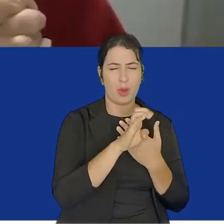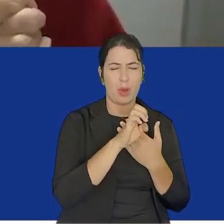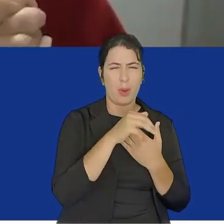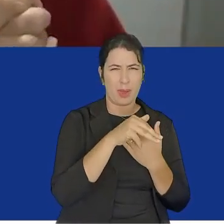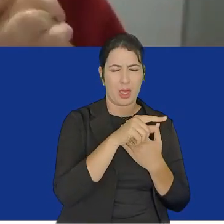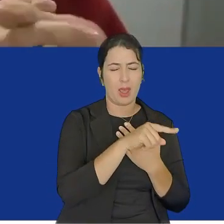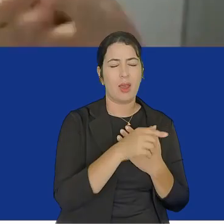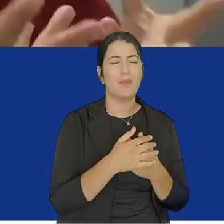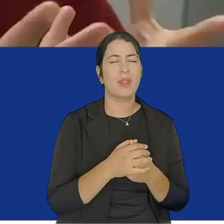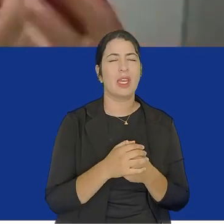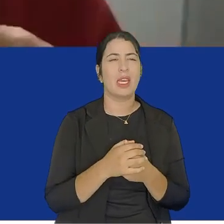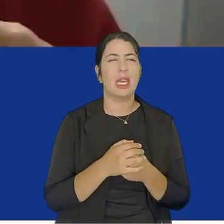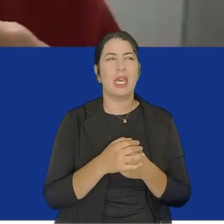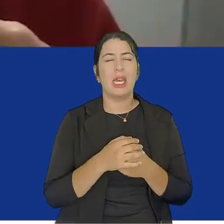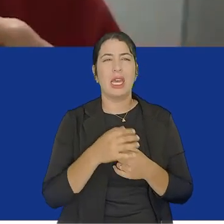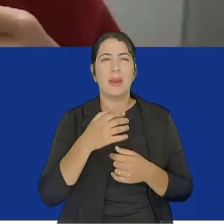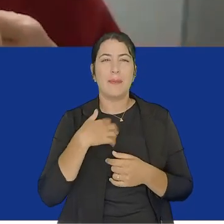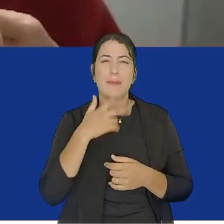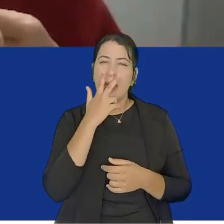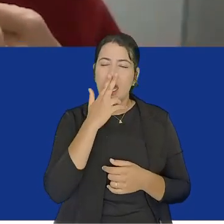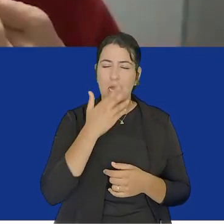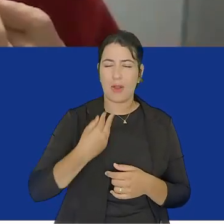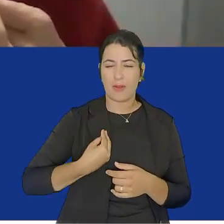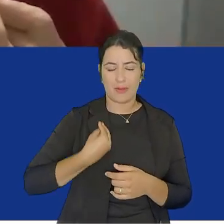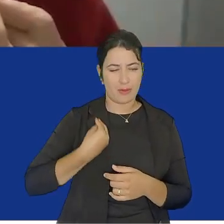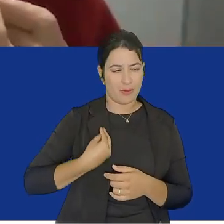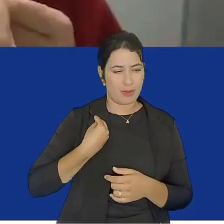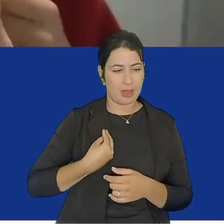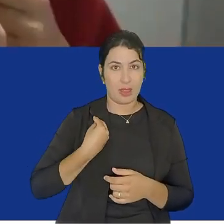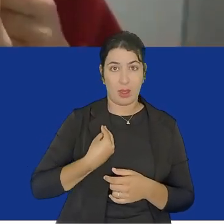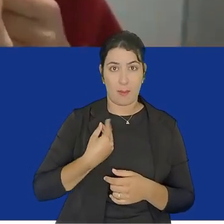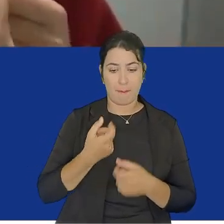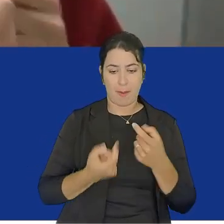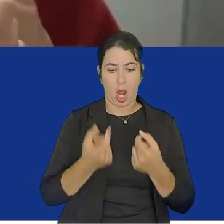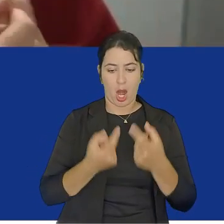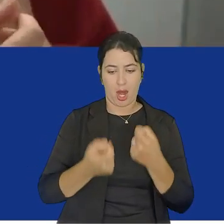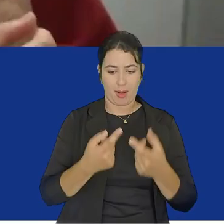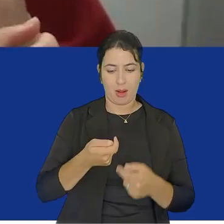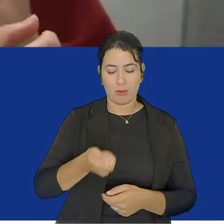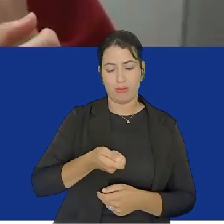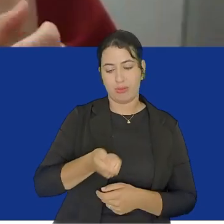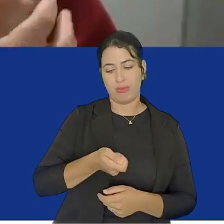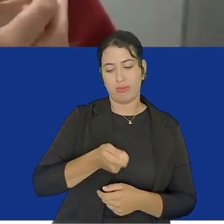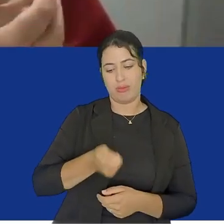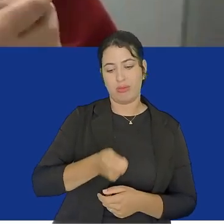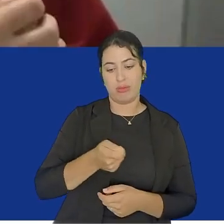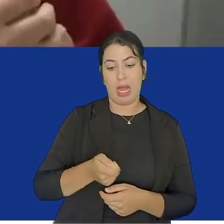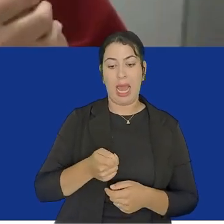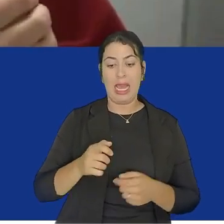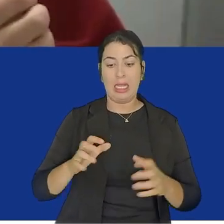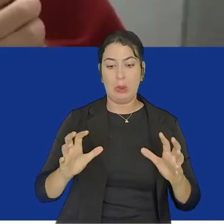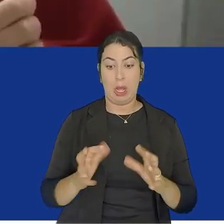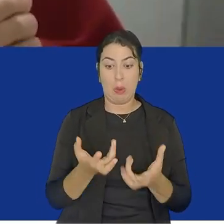que a vida é como se fosse uma pipoca dentro da panela, que a gente está lá e esquenta, esquenta, esquenta, esquenta,